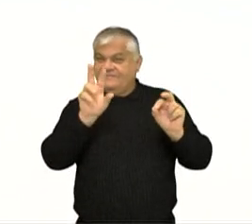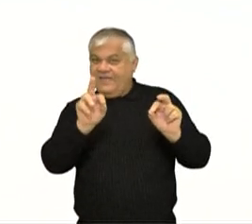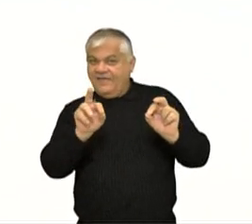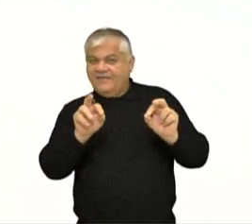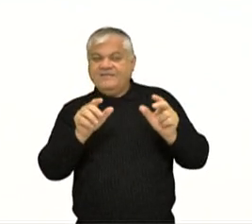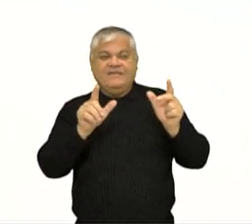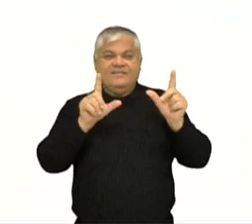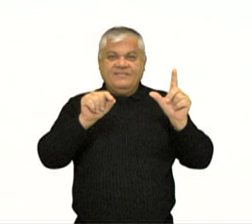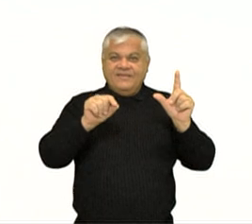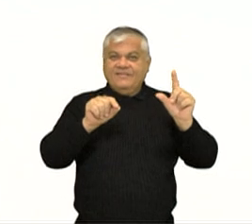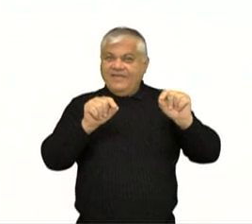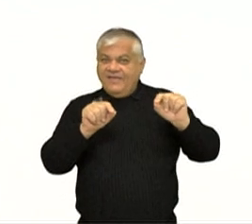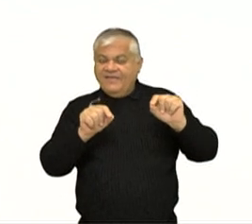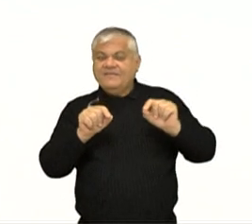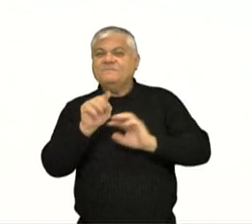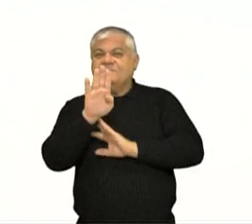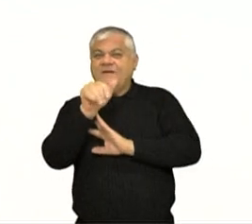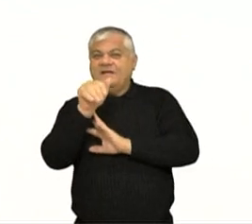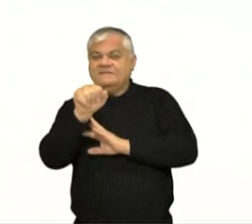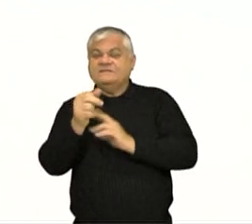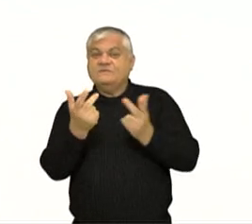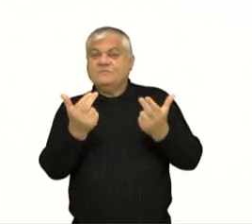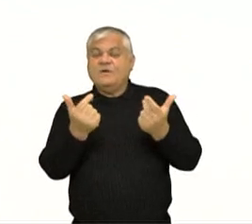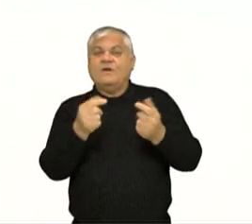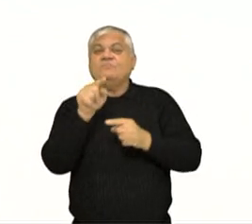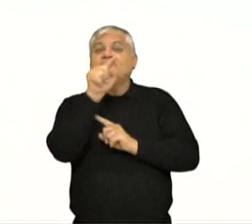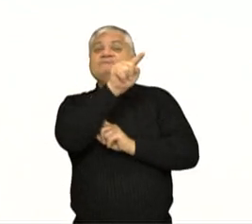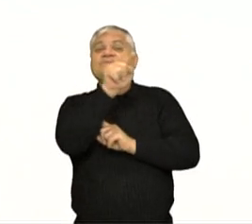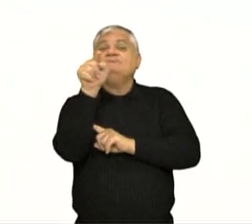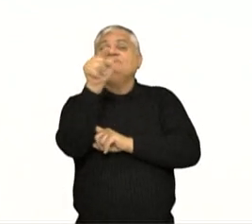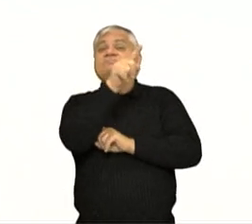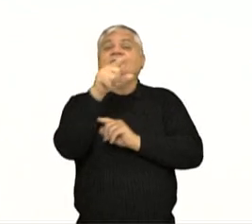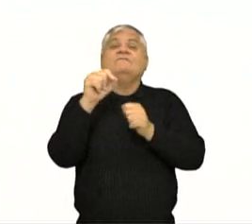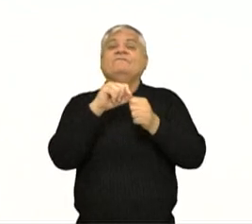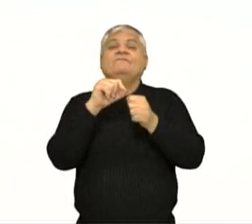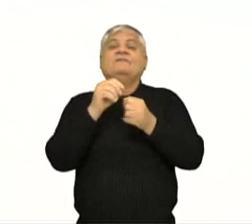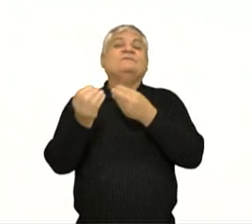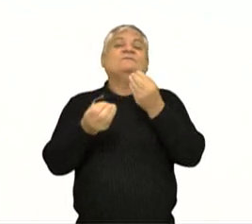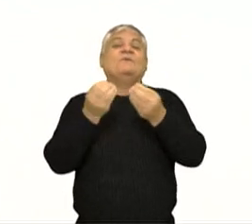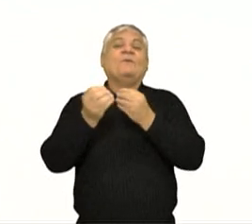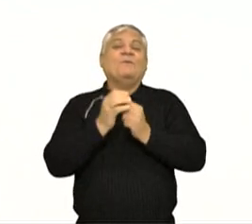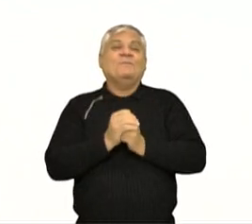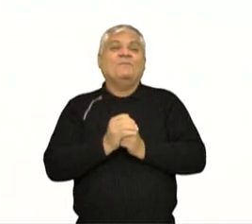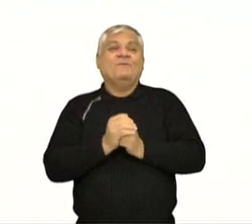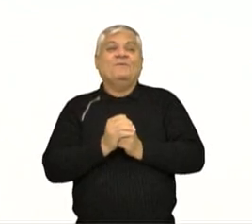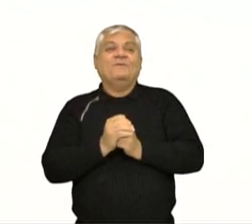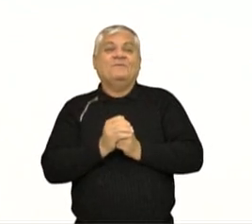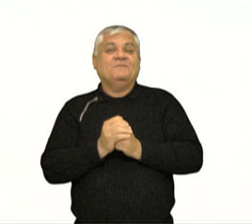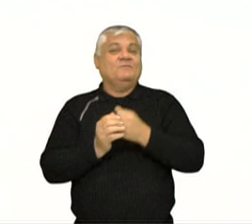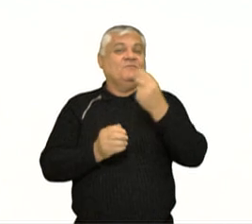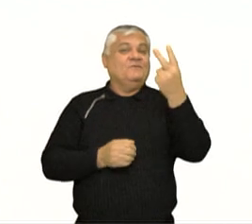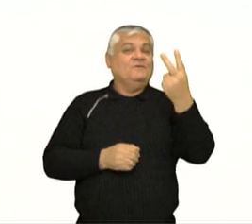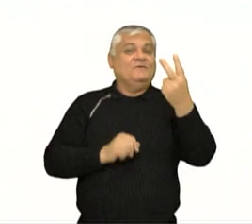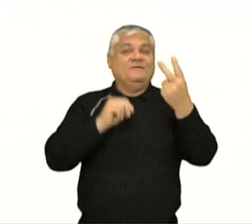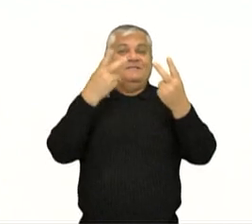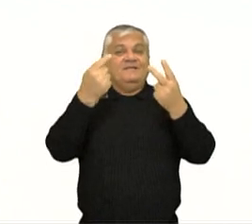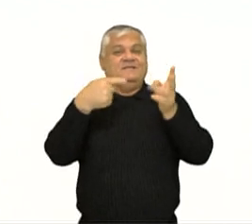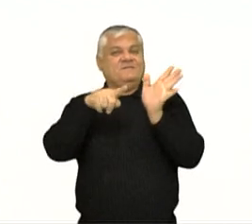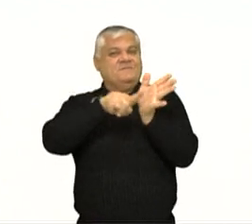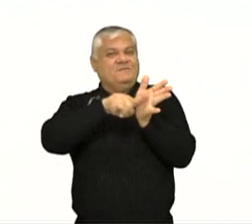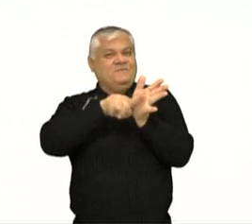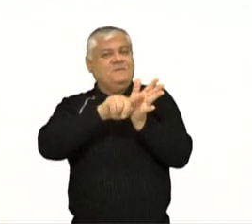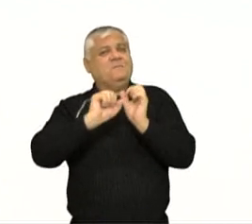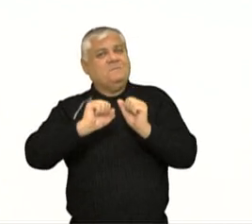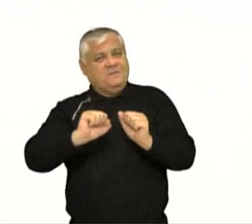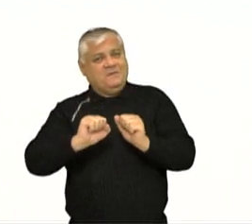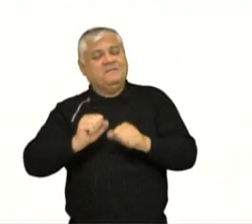iguais. Então, nós podemos fazer o que com os expoentes nesse caso? Nós podemos diminuir. Então, a